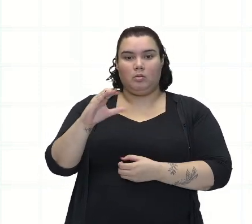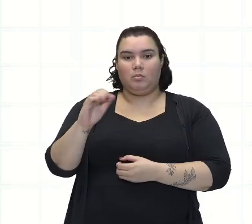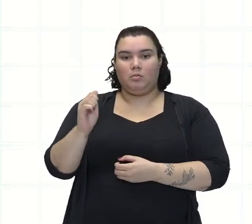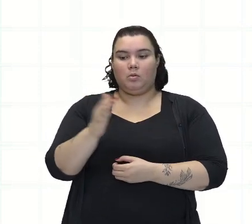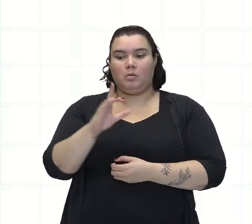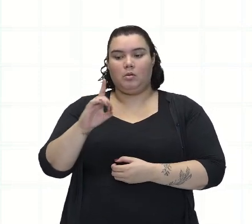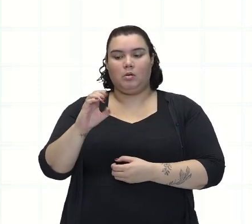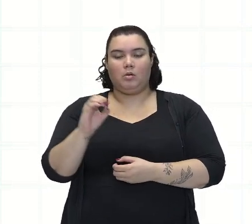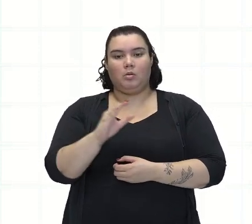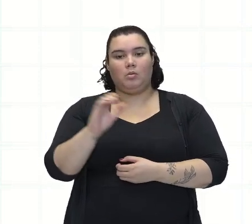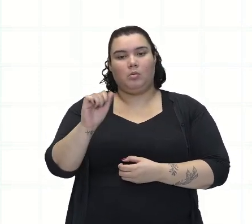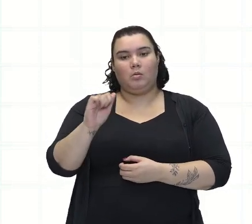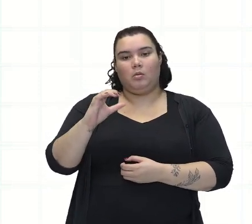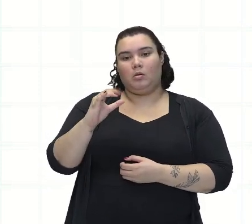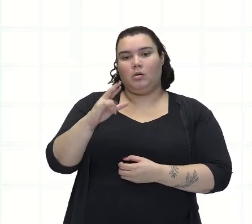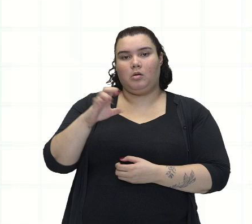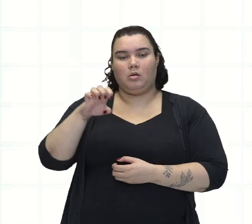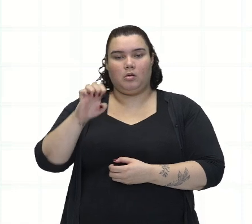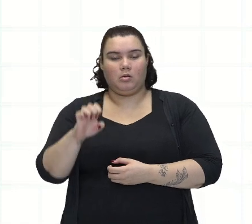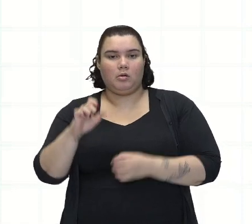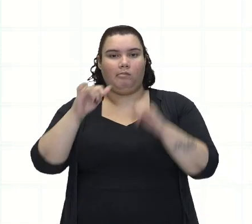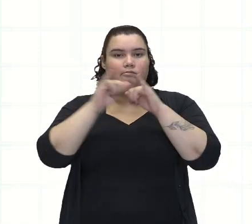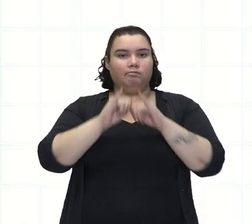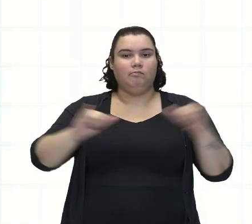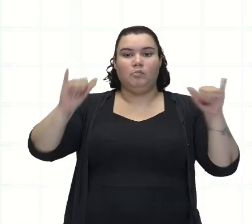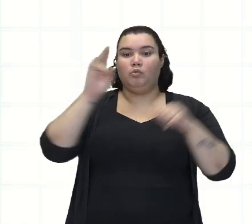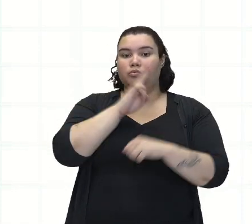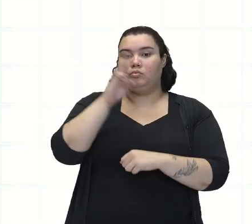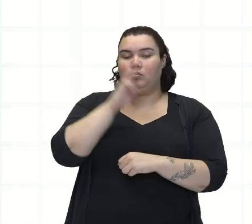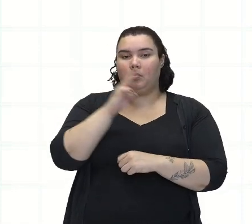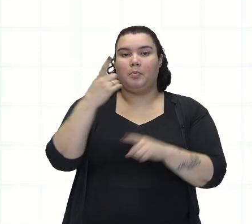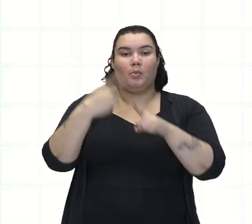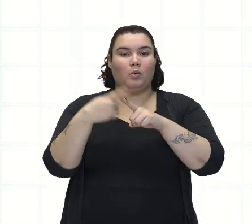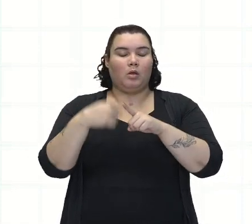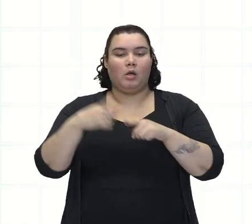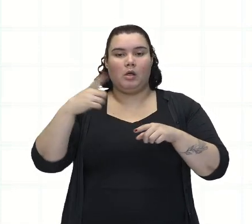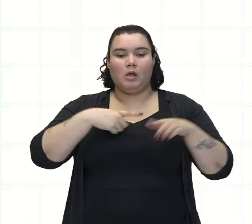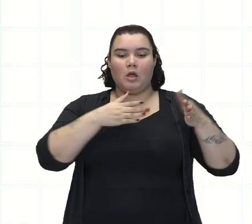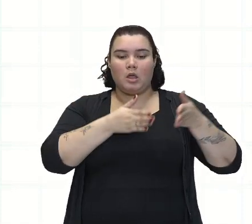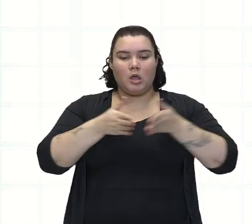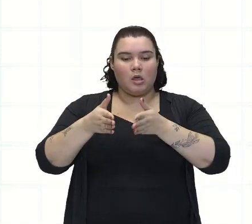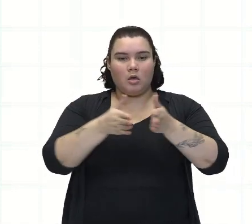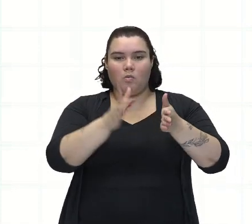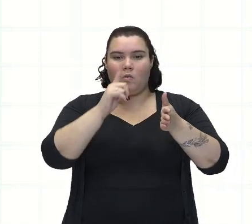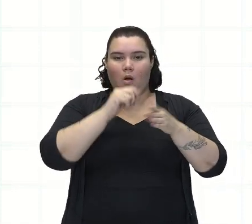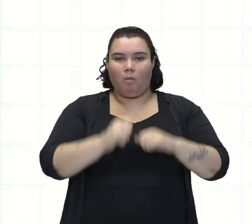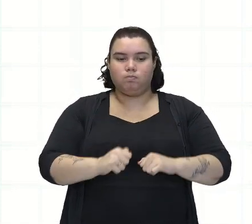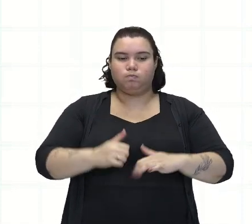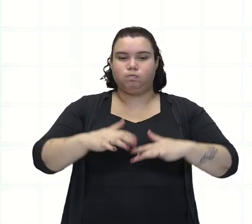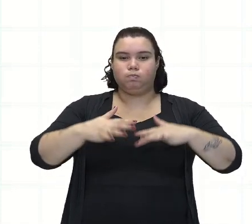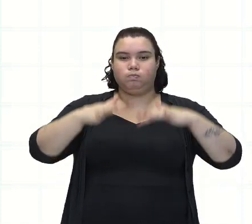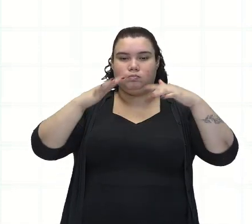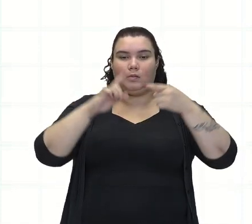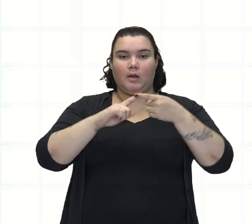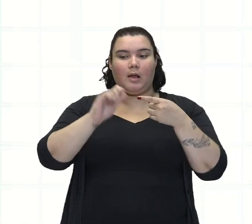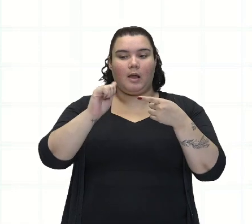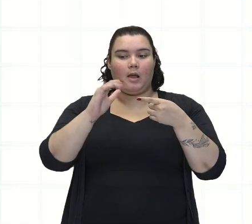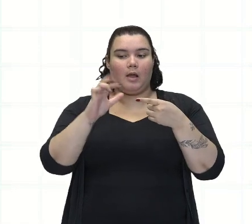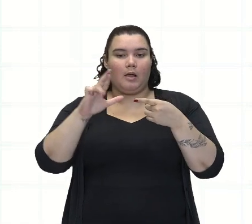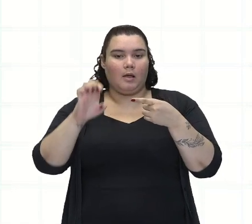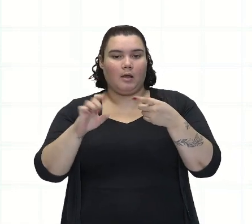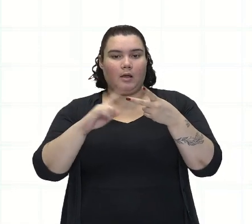Acre, que decretou emergência após a cheia dos rios Acres e Purus, né,